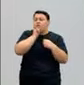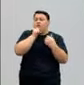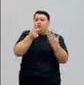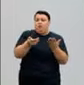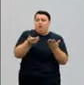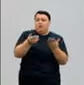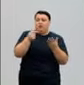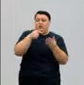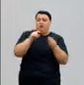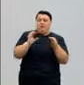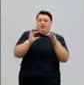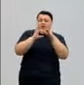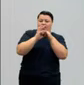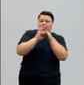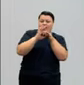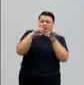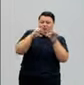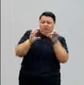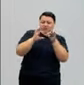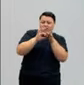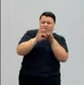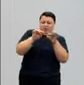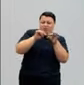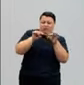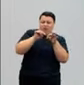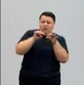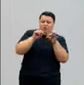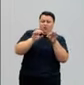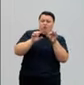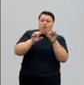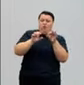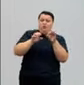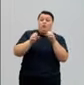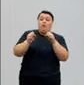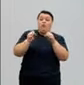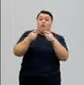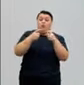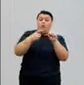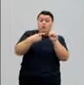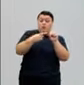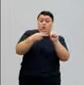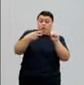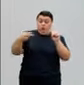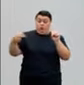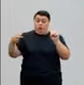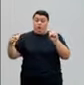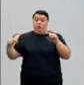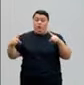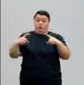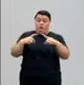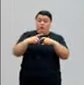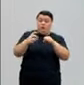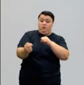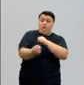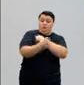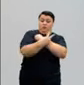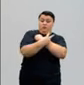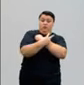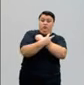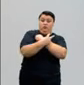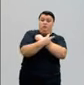aquele elozinho ali de ligação com o antígeno que o organismo teve o contato.